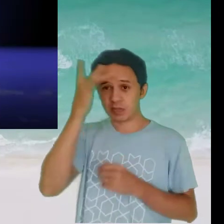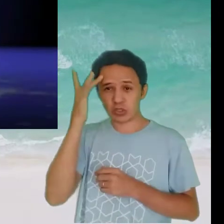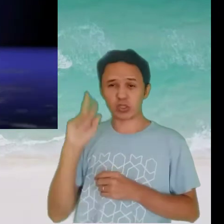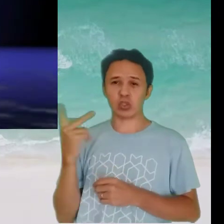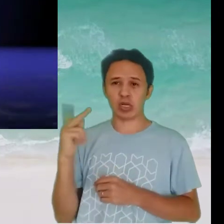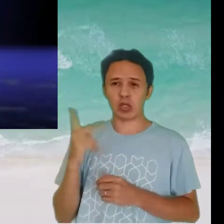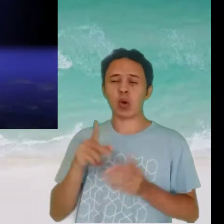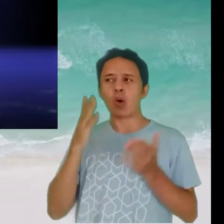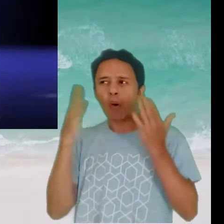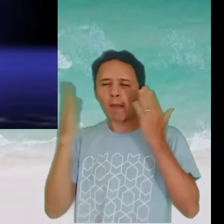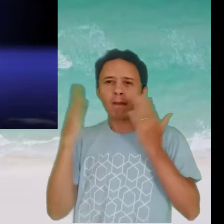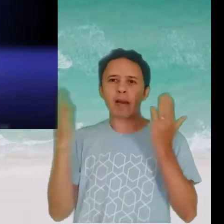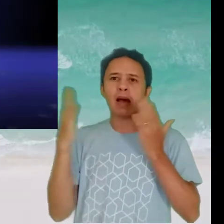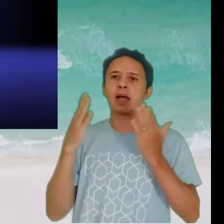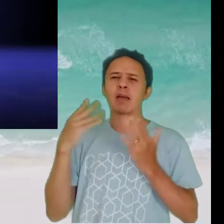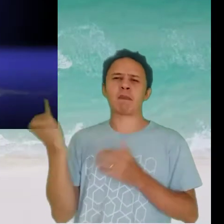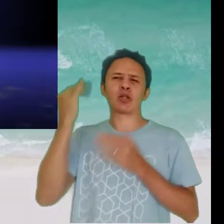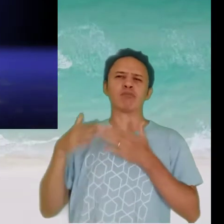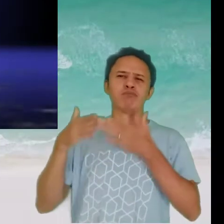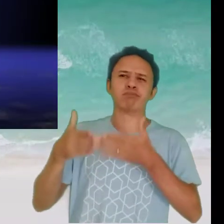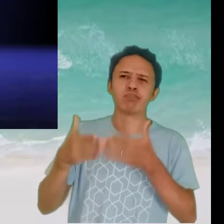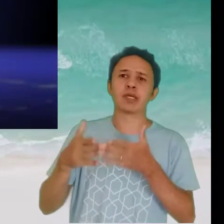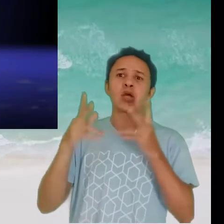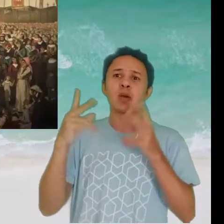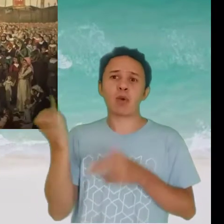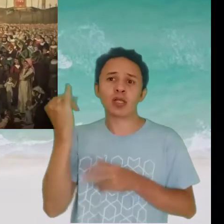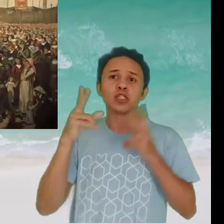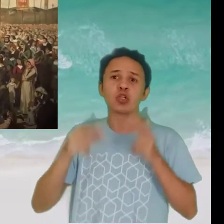as grandes navegações às viagens espaciais.